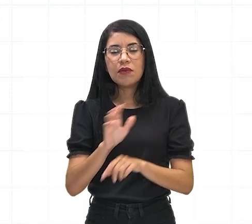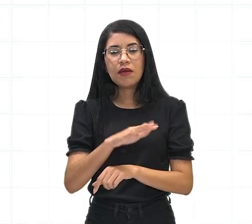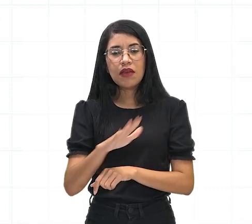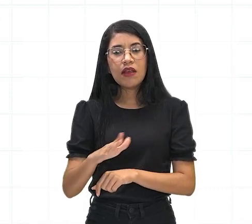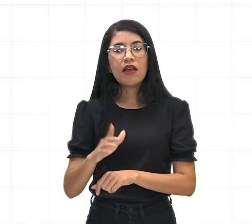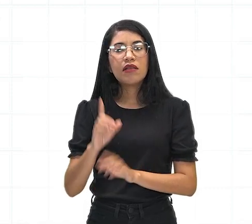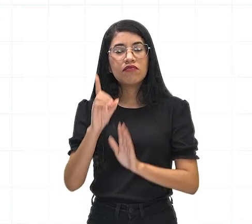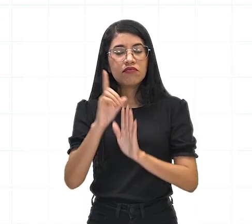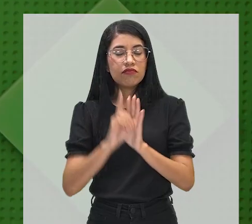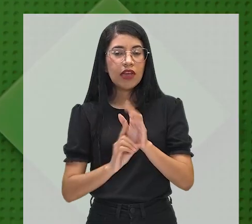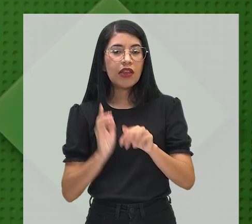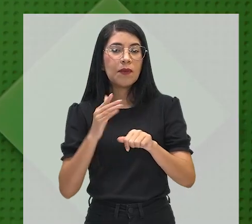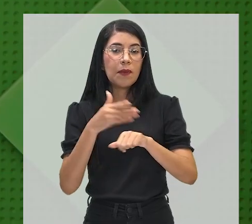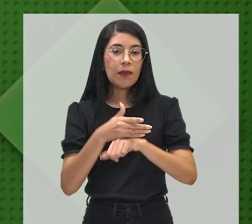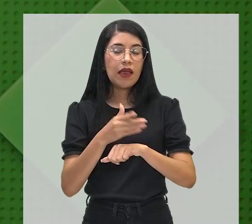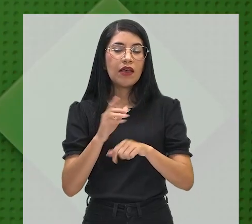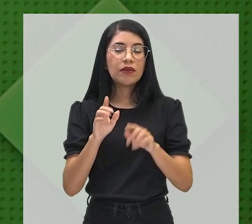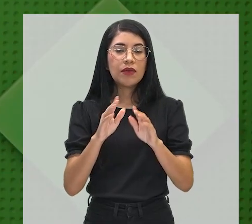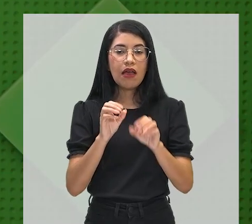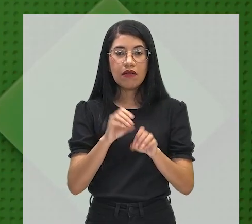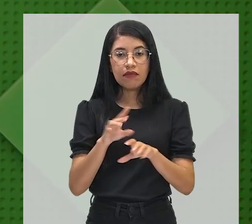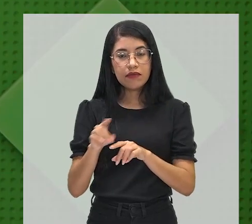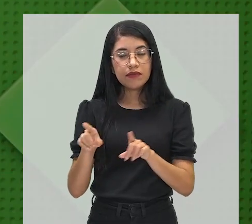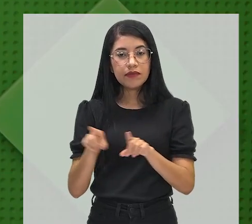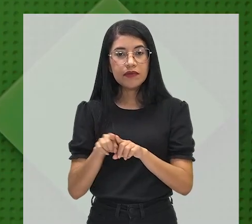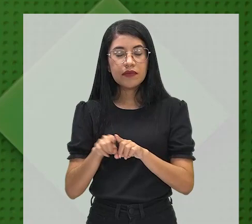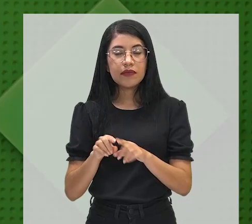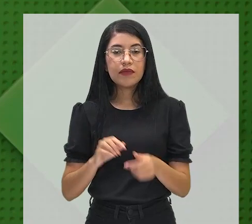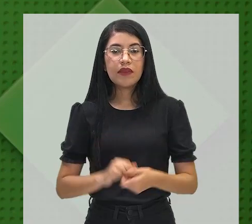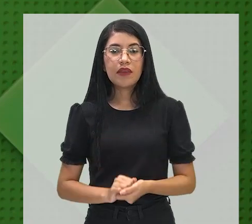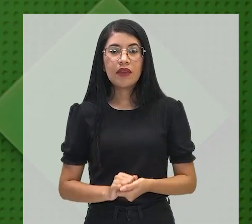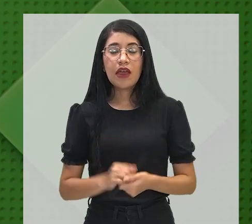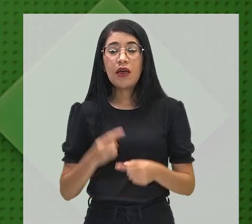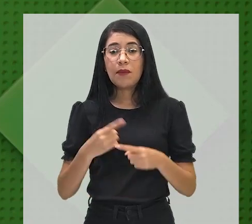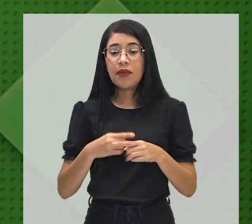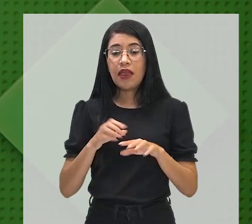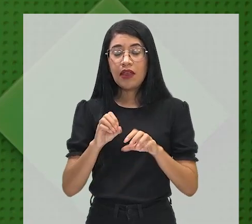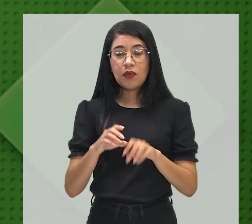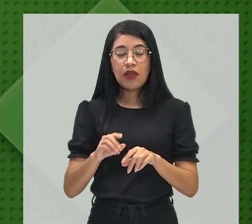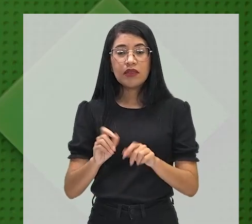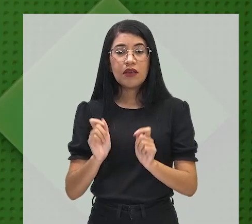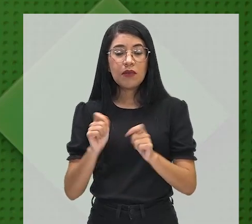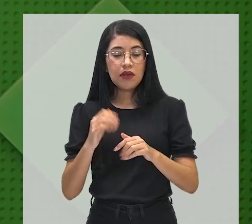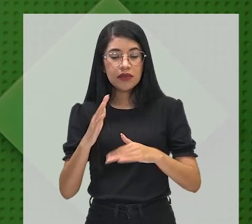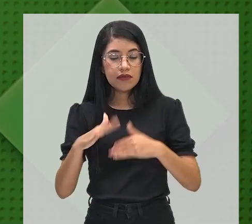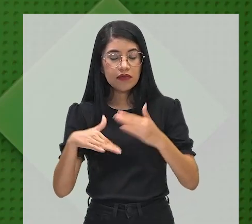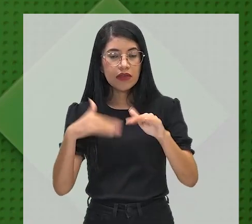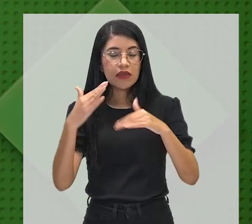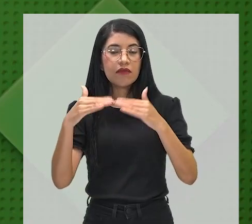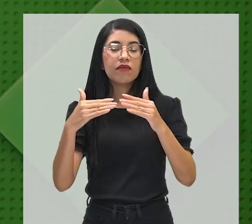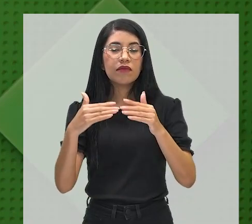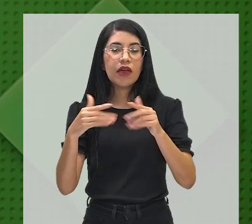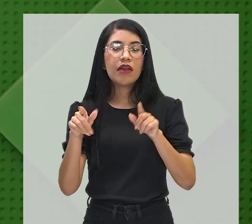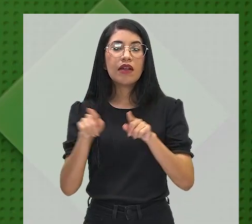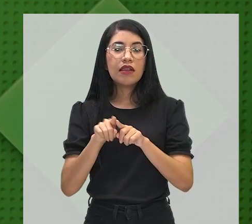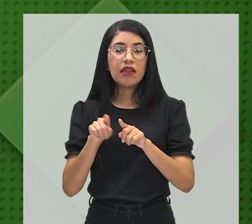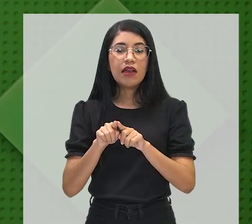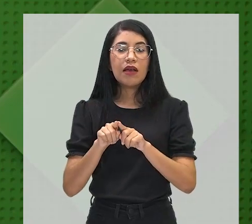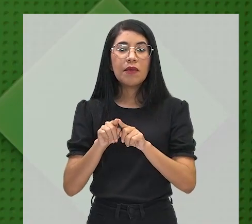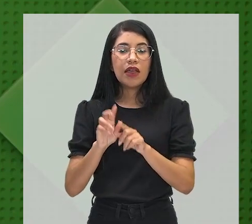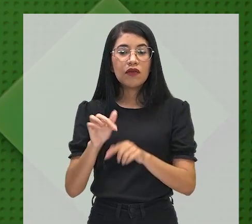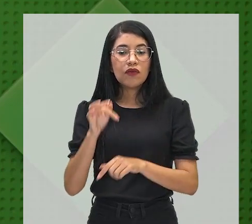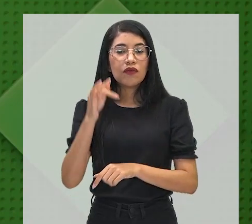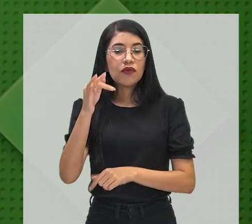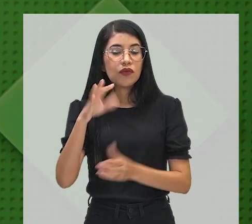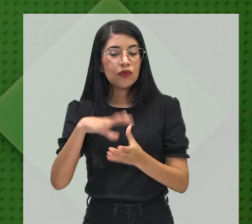criança tenha direito, tenha acesso à educação, né? Porque é a educação que vai fazer com que essa criança se desenvolva, que ela possa